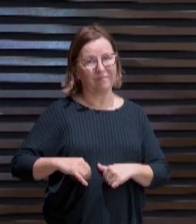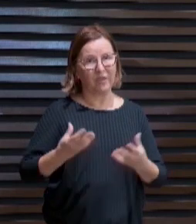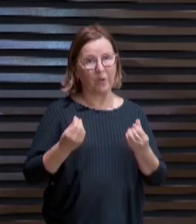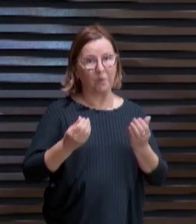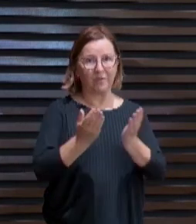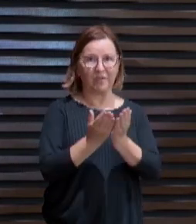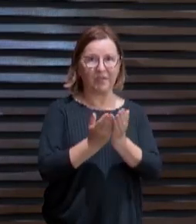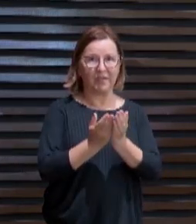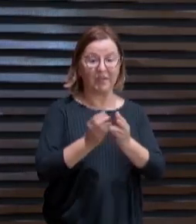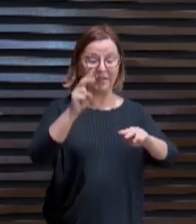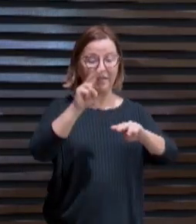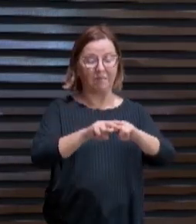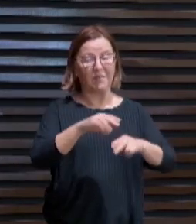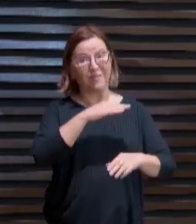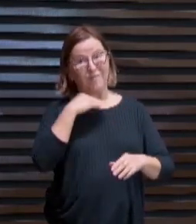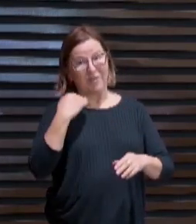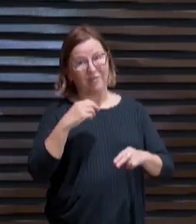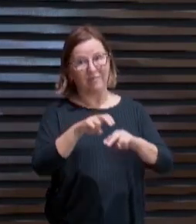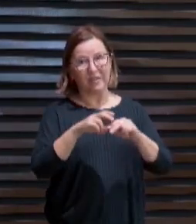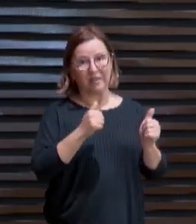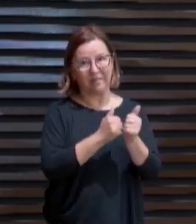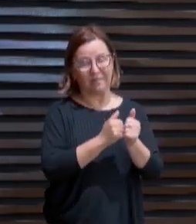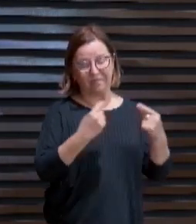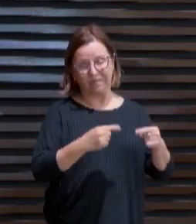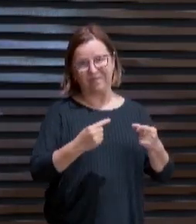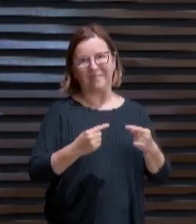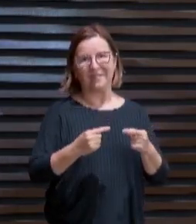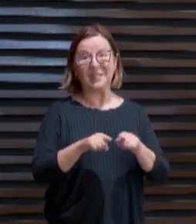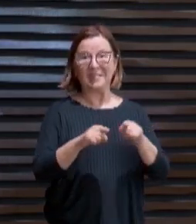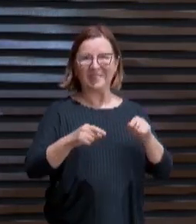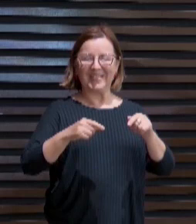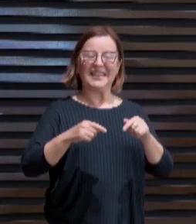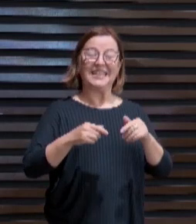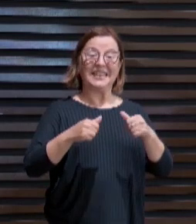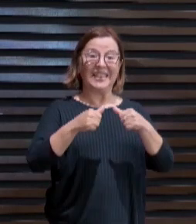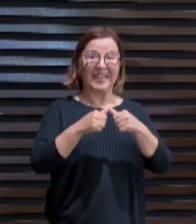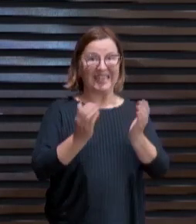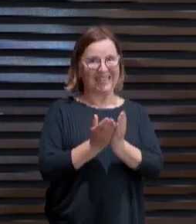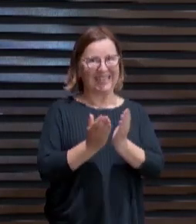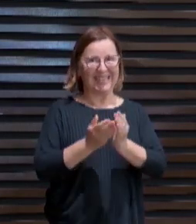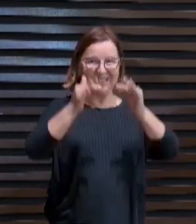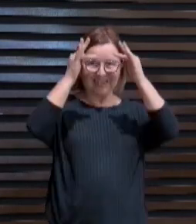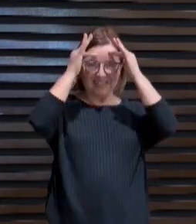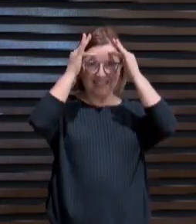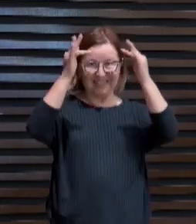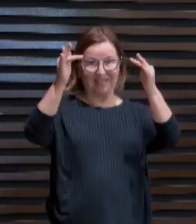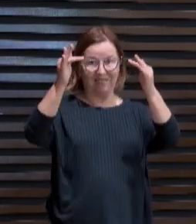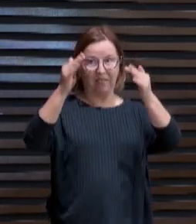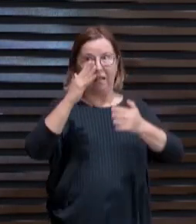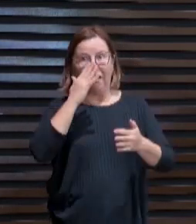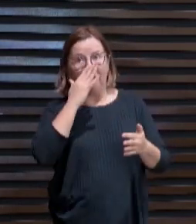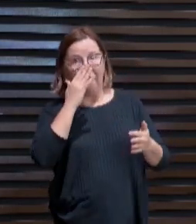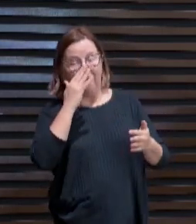mortos numa intensa perseguição, né? A fidelidade desta igreja de Esmirna, ela era admirável, e o